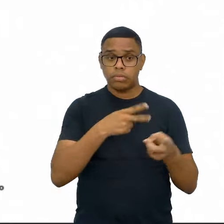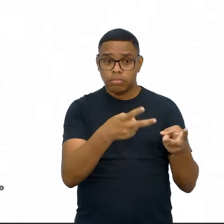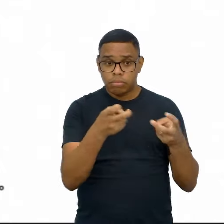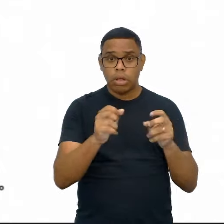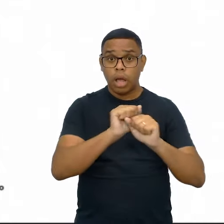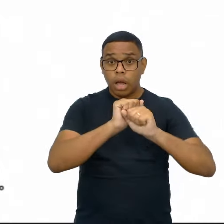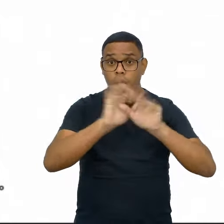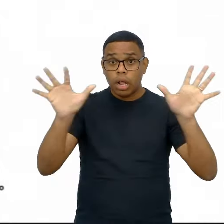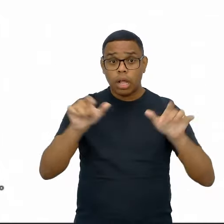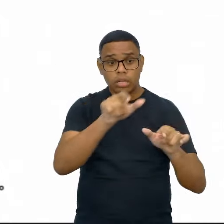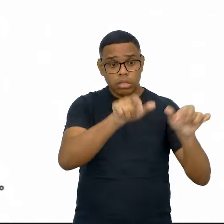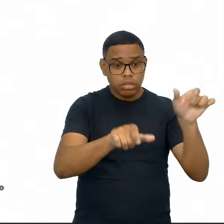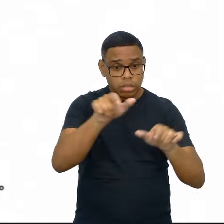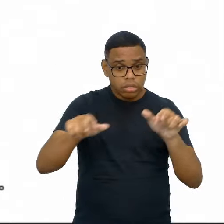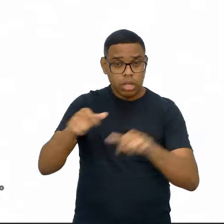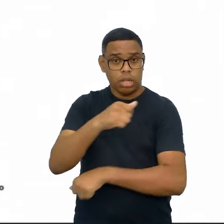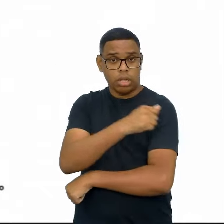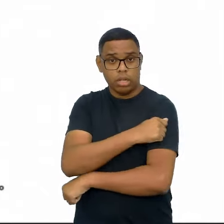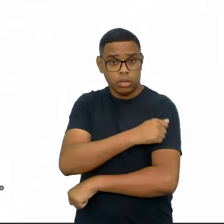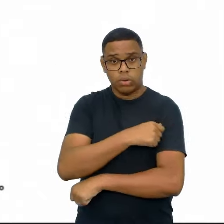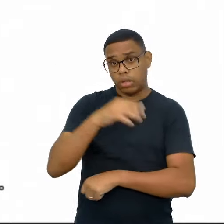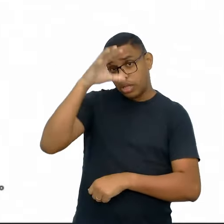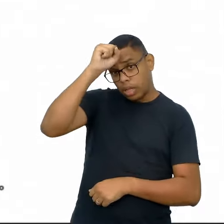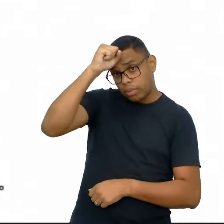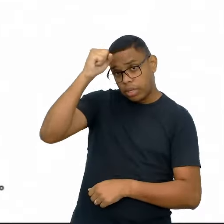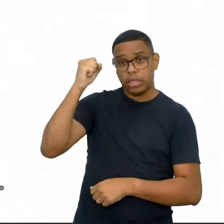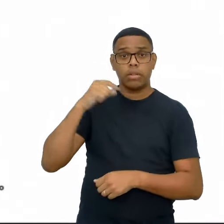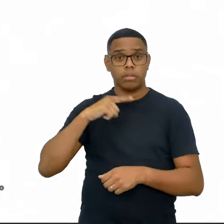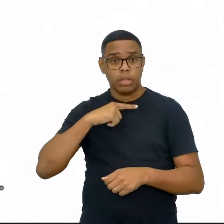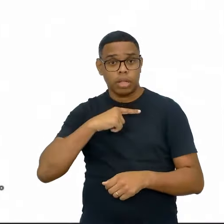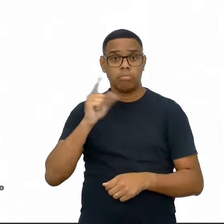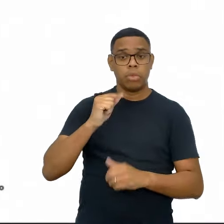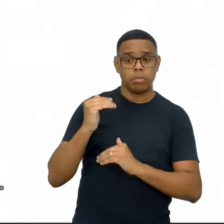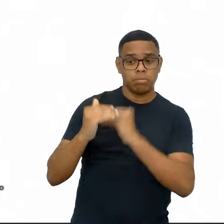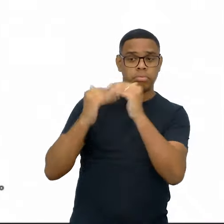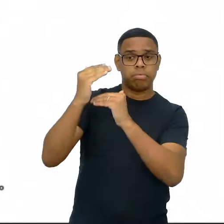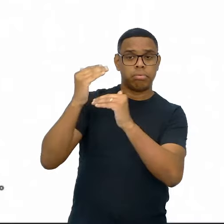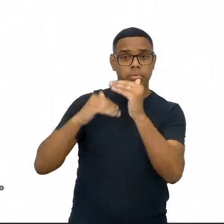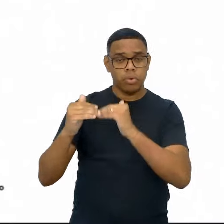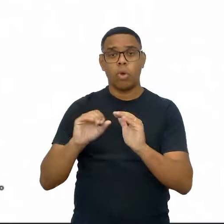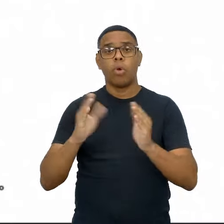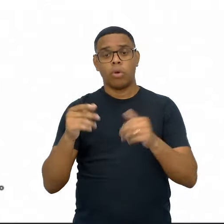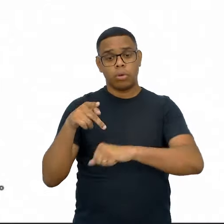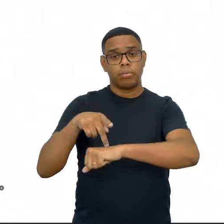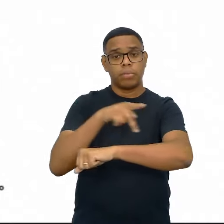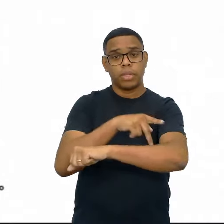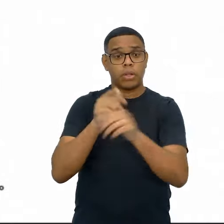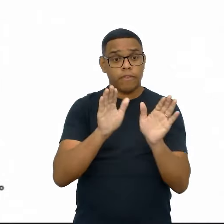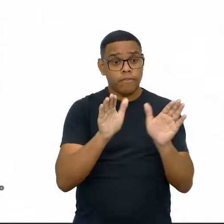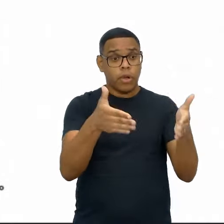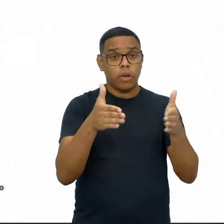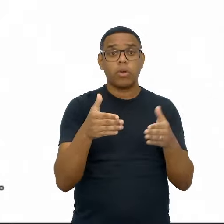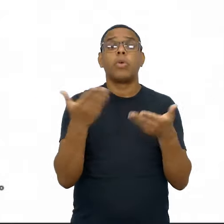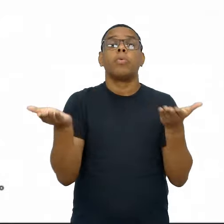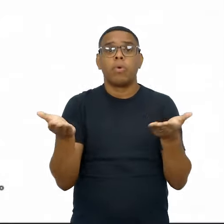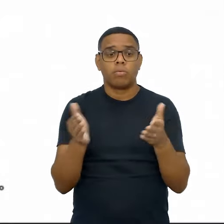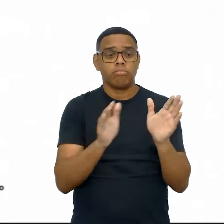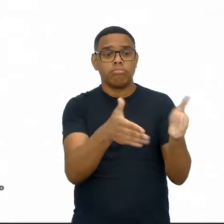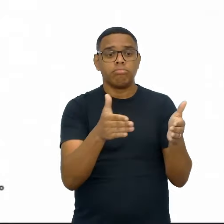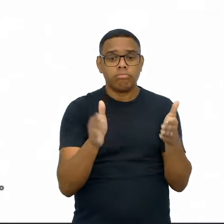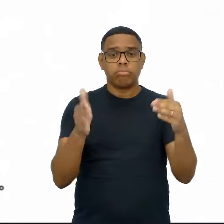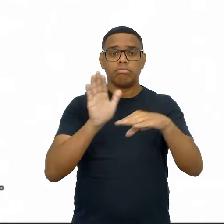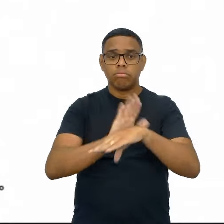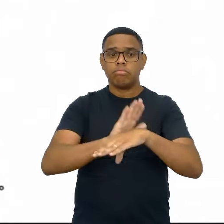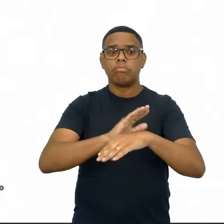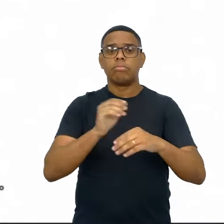mais clara do quanto cada aluno aprendeu e quais são os investimentos pedagógicos, né, que precisará